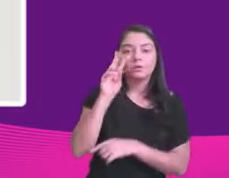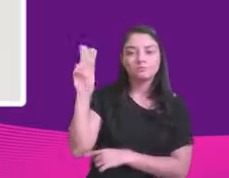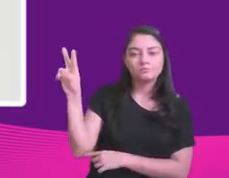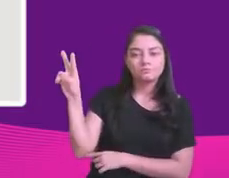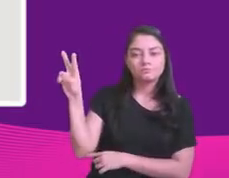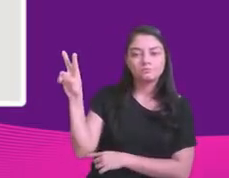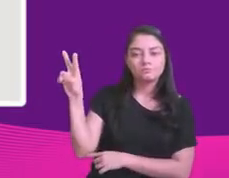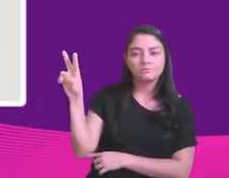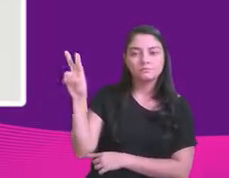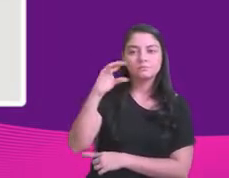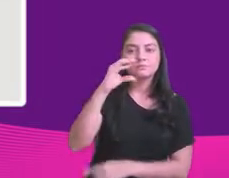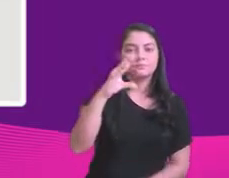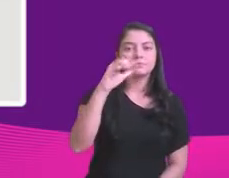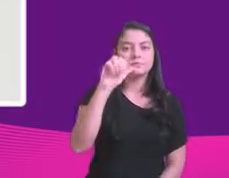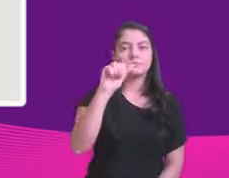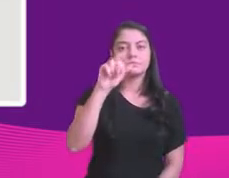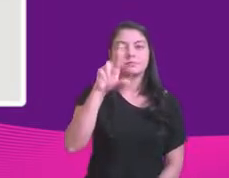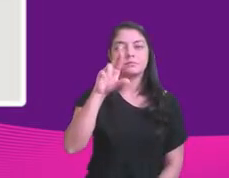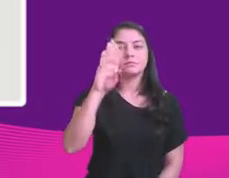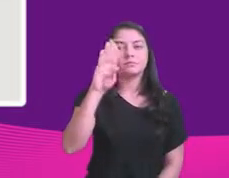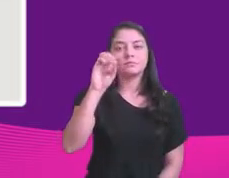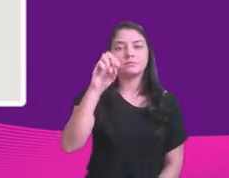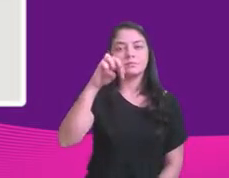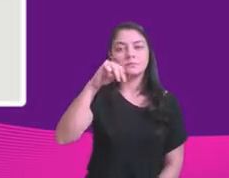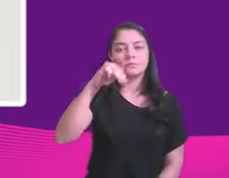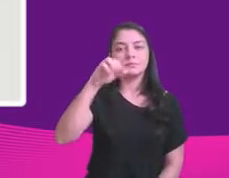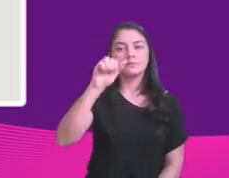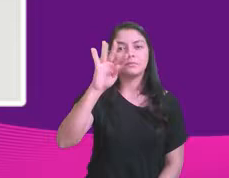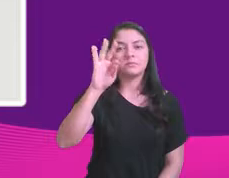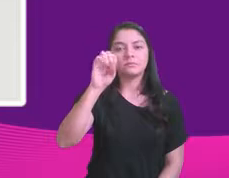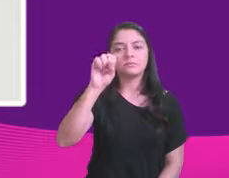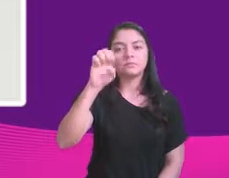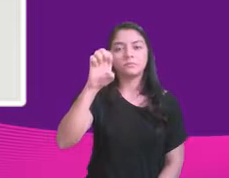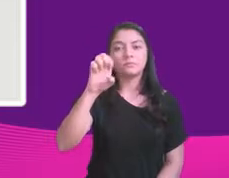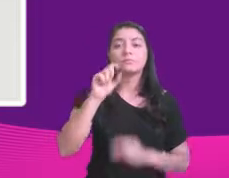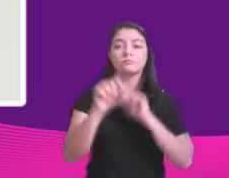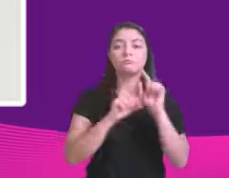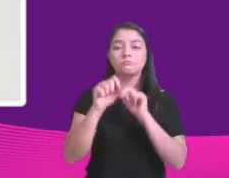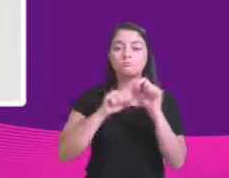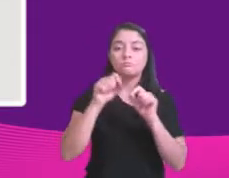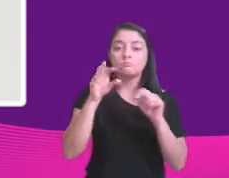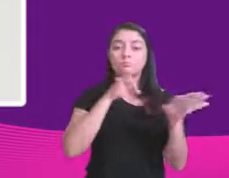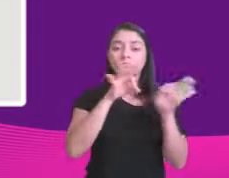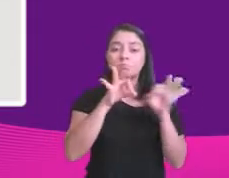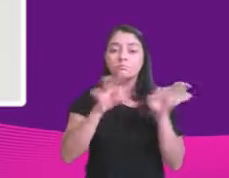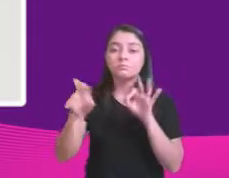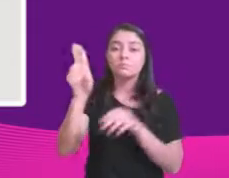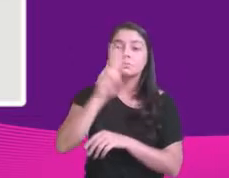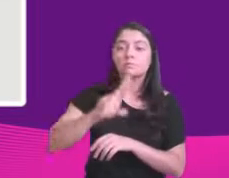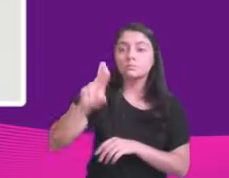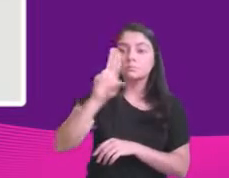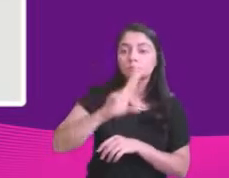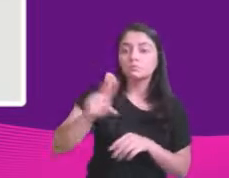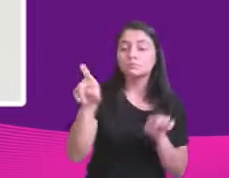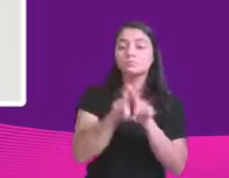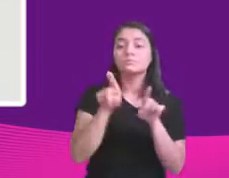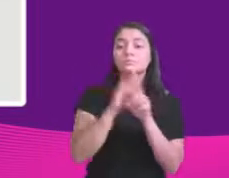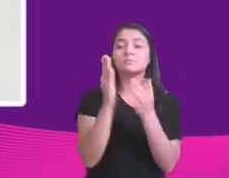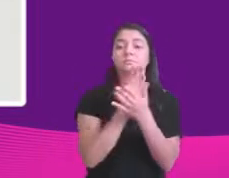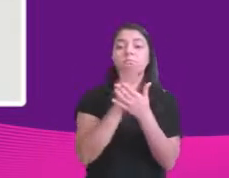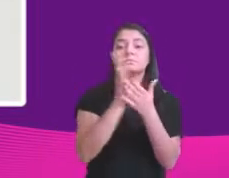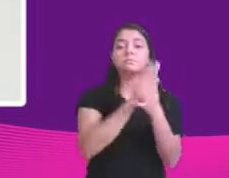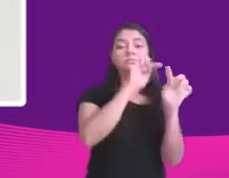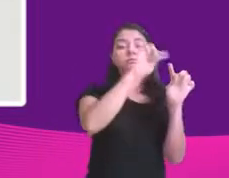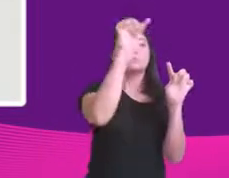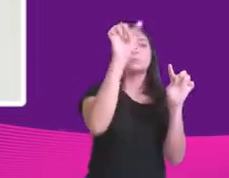pior prognóstico. Então, esse gráfico de Kaplan-Meier mostra exatamente que pacientes com carcinomatose têm uma curva pior